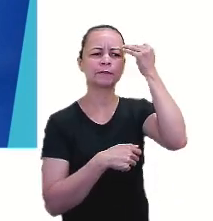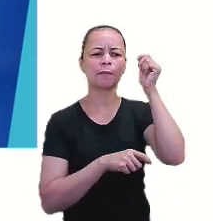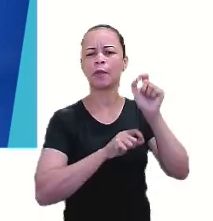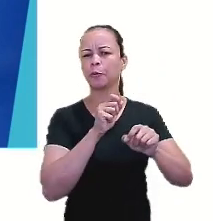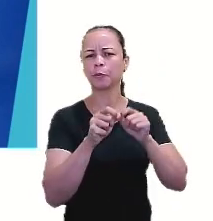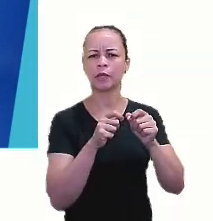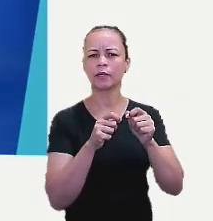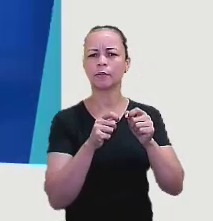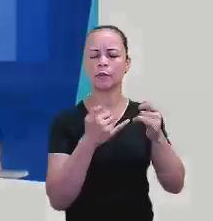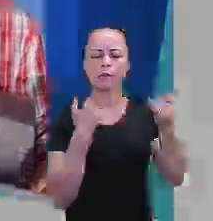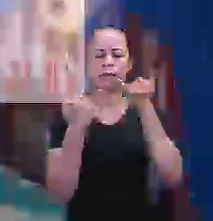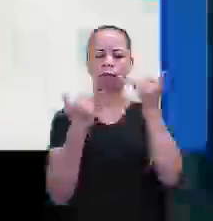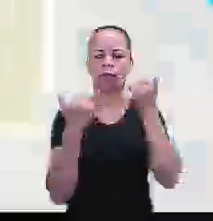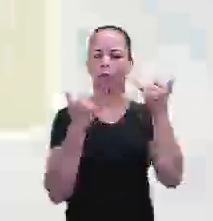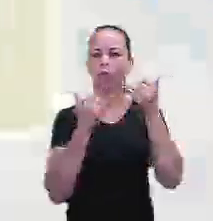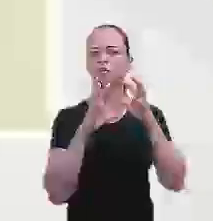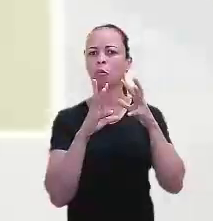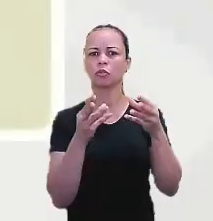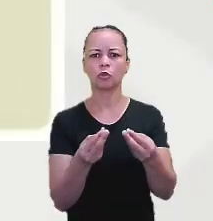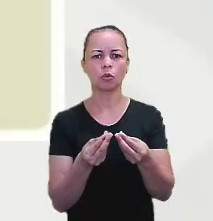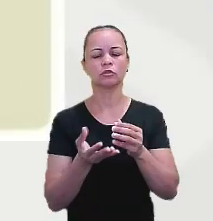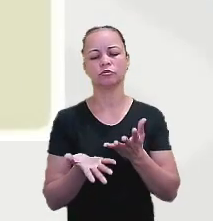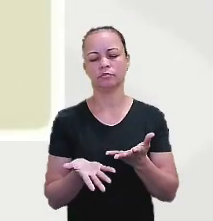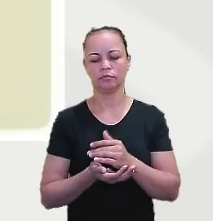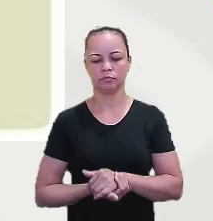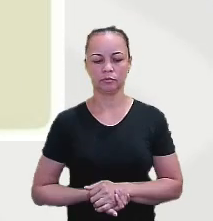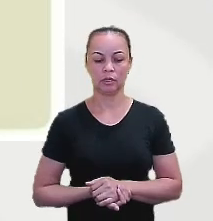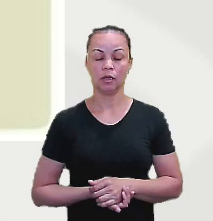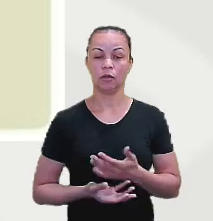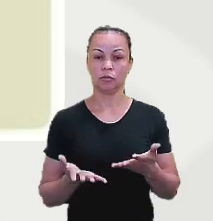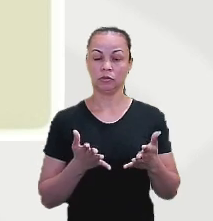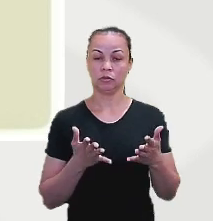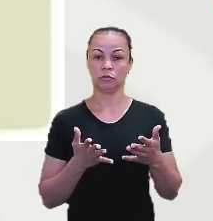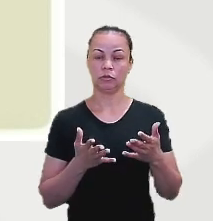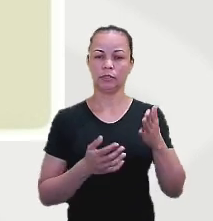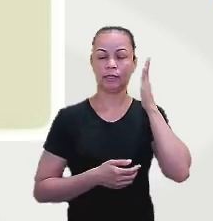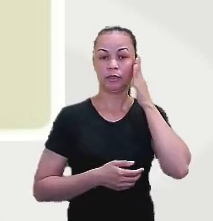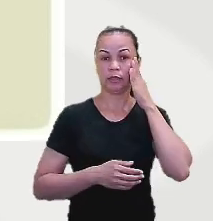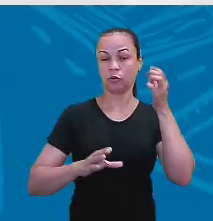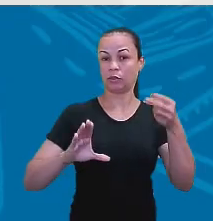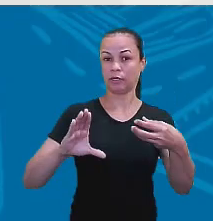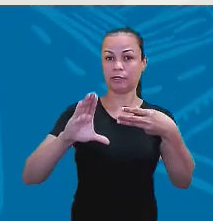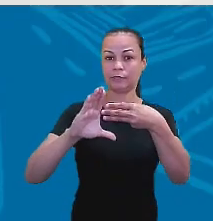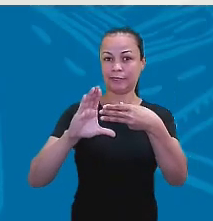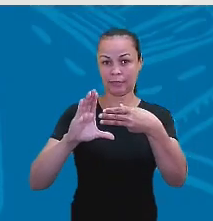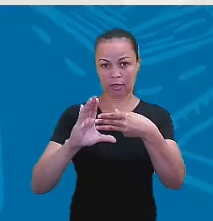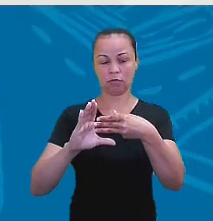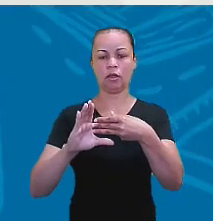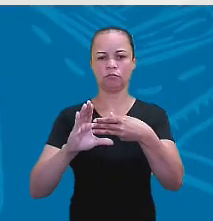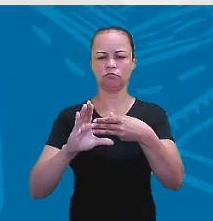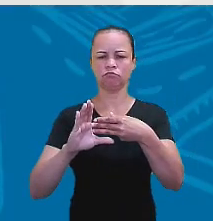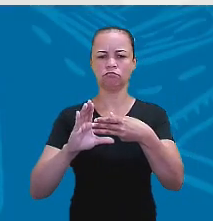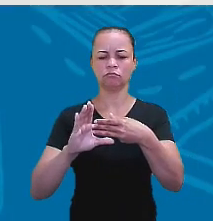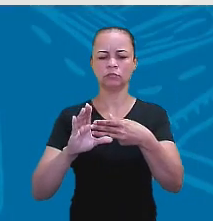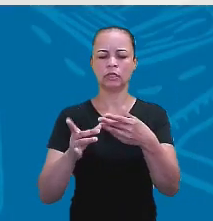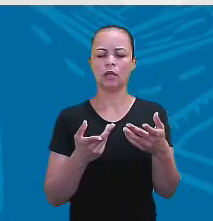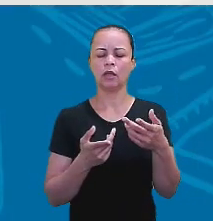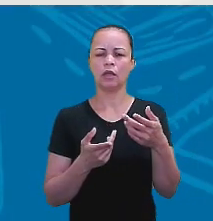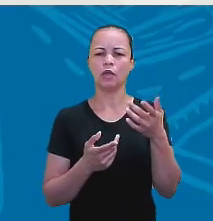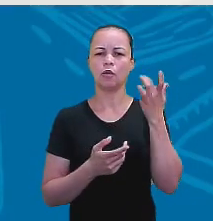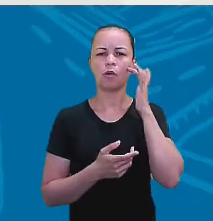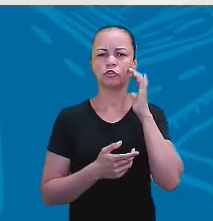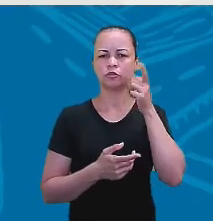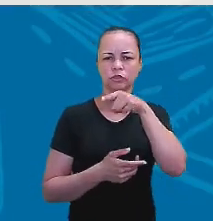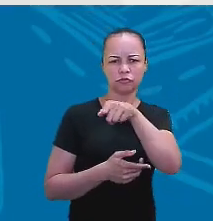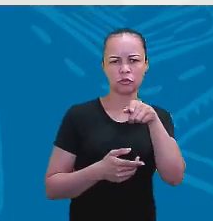informações? É entender, gente, quando eu estou lidando com a ideia de célula, volta aqui comigo, por favor, produção. Eu sei que você já deve ter ouvido falar